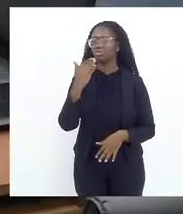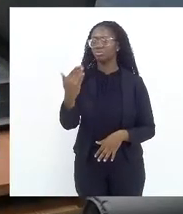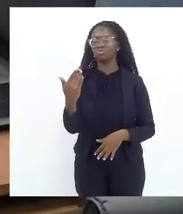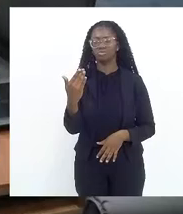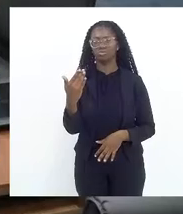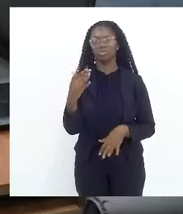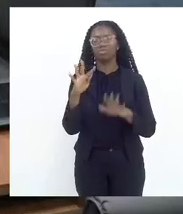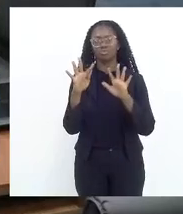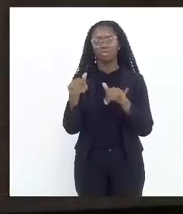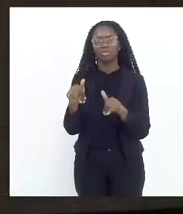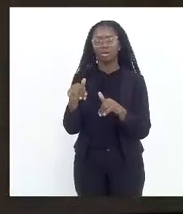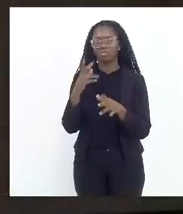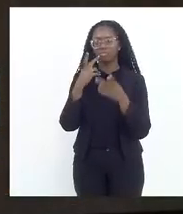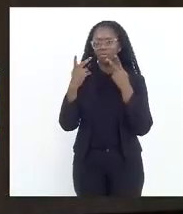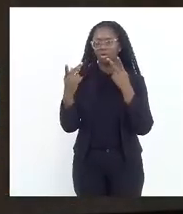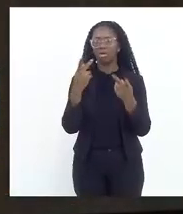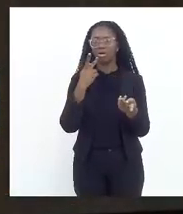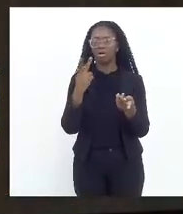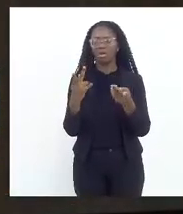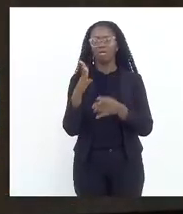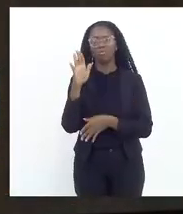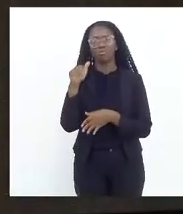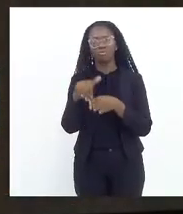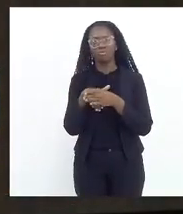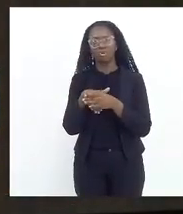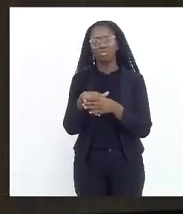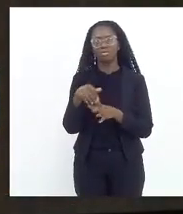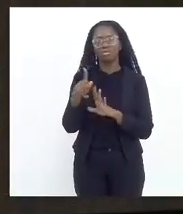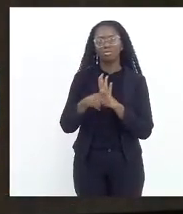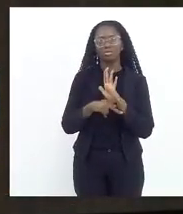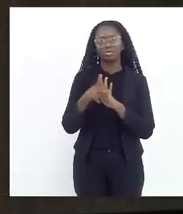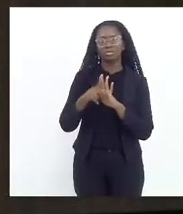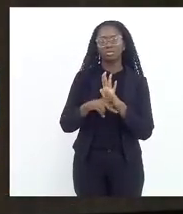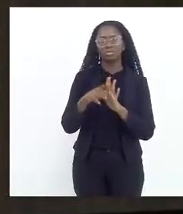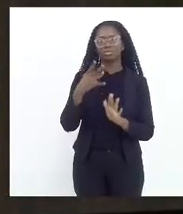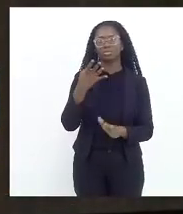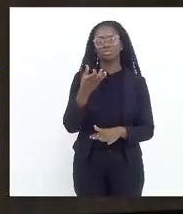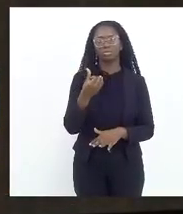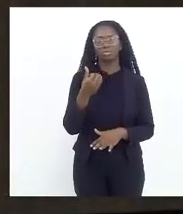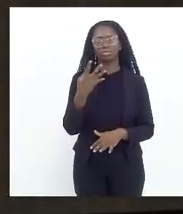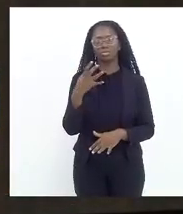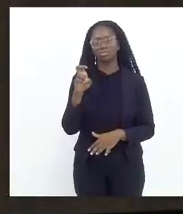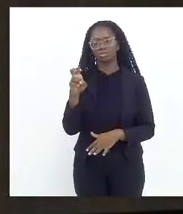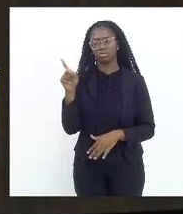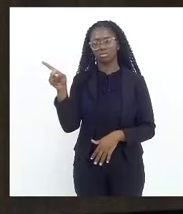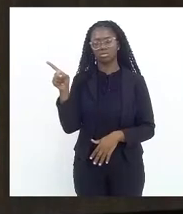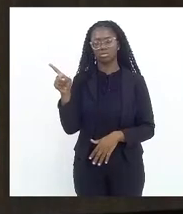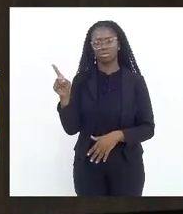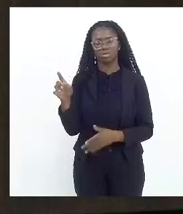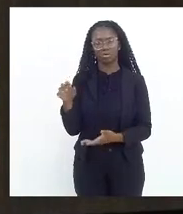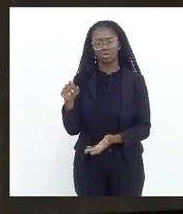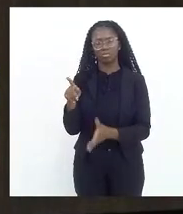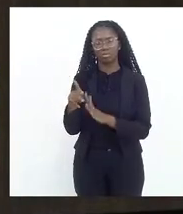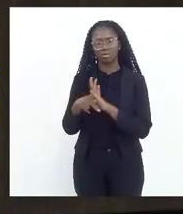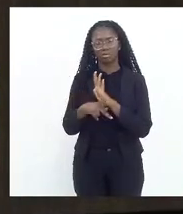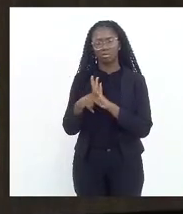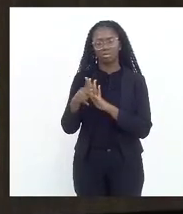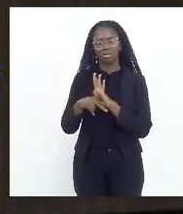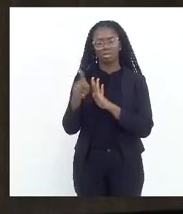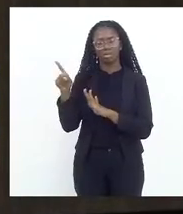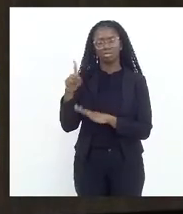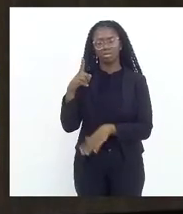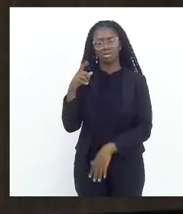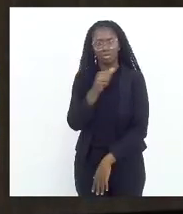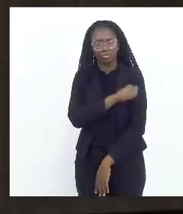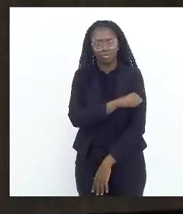assim que puder, ao projeto de lei 4695 de 2021, de autoria da enfermeira Rejane, desde já parabenizando